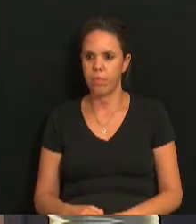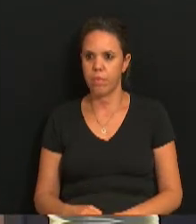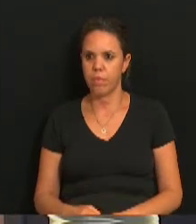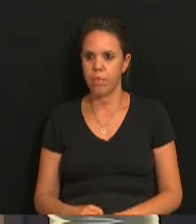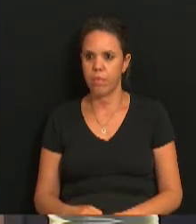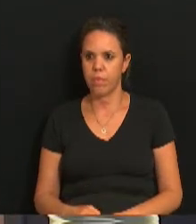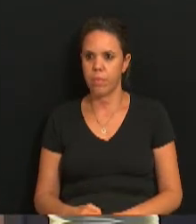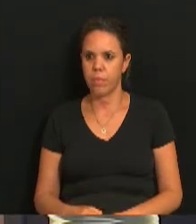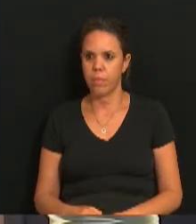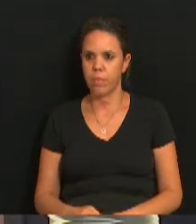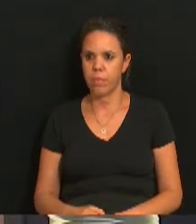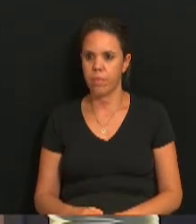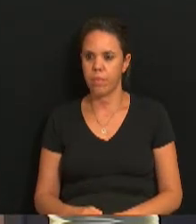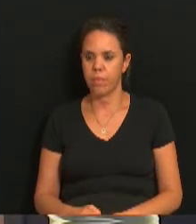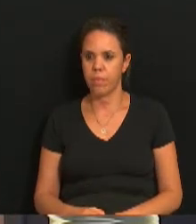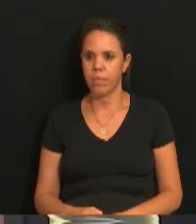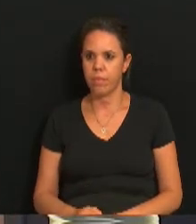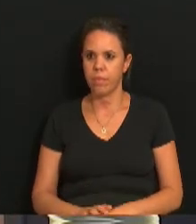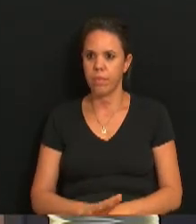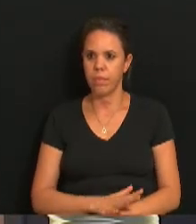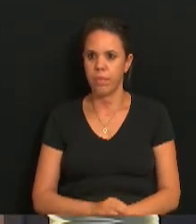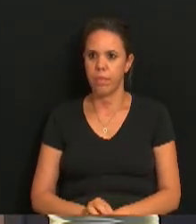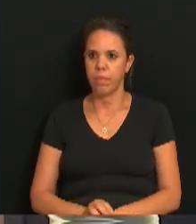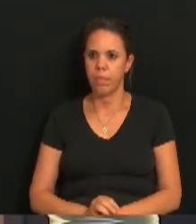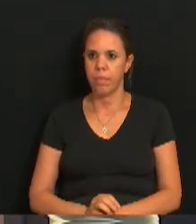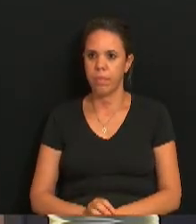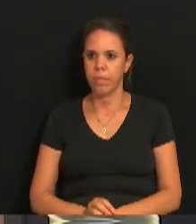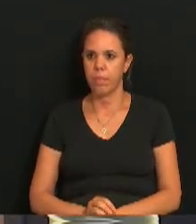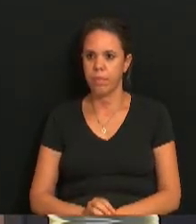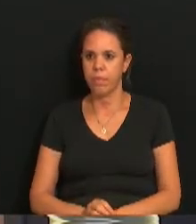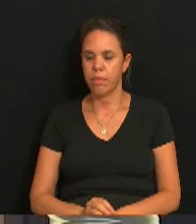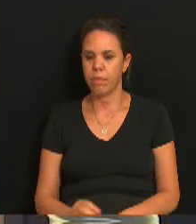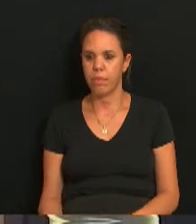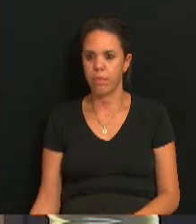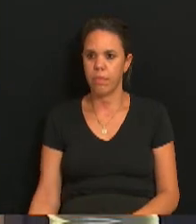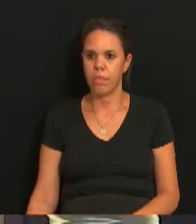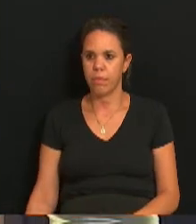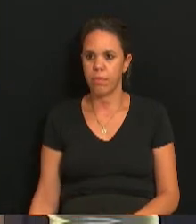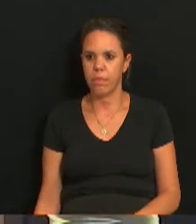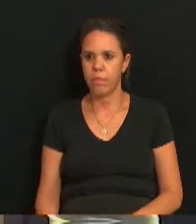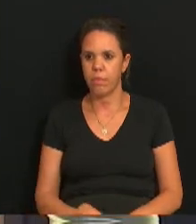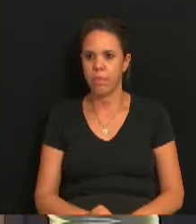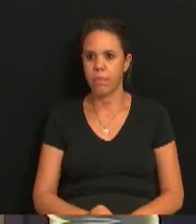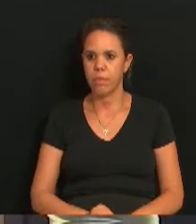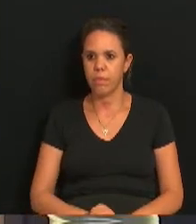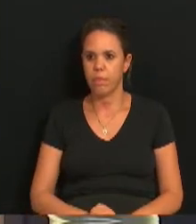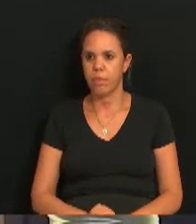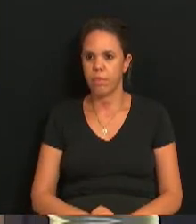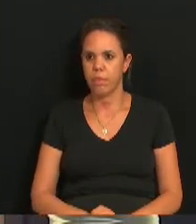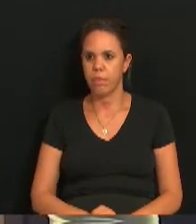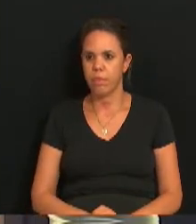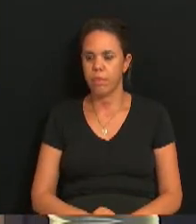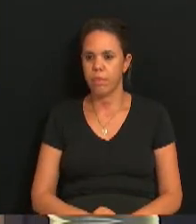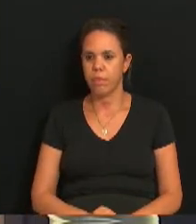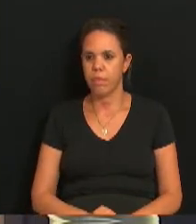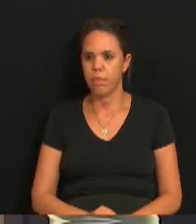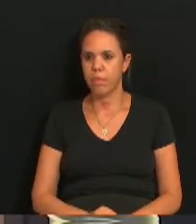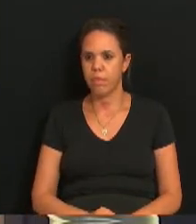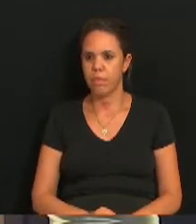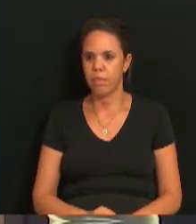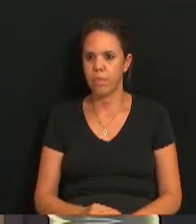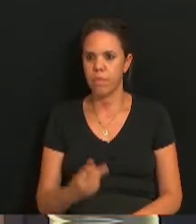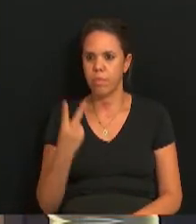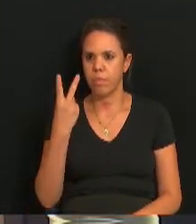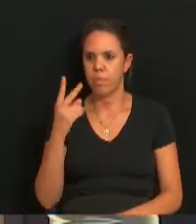1. Tudo eu falo 1. Recebeu, até na hora de escrever, eu coloco sempre 1. A gente recebeu 2 vídeos,